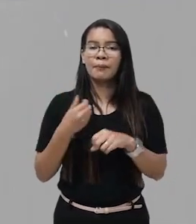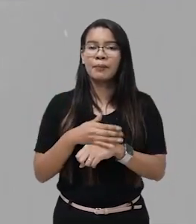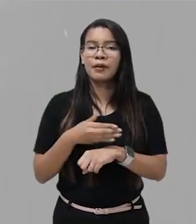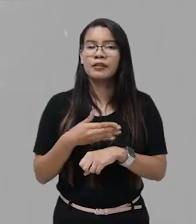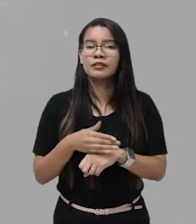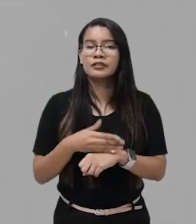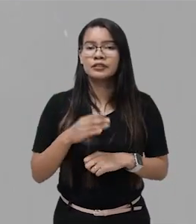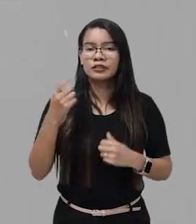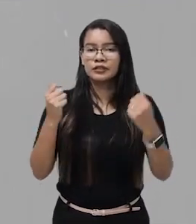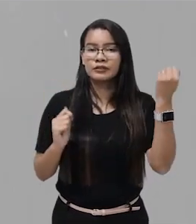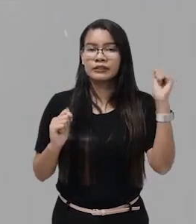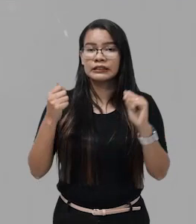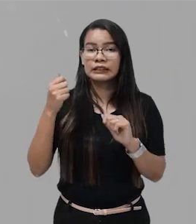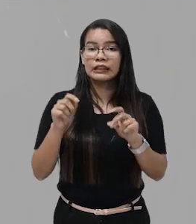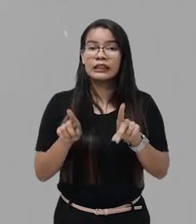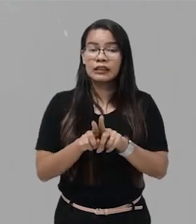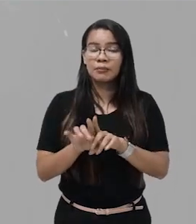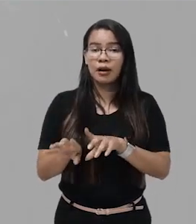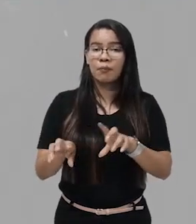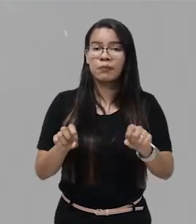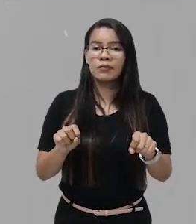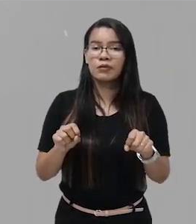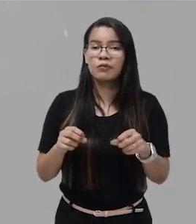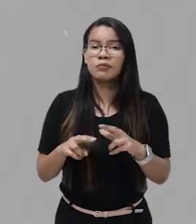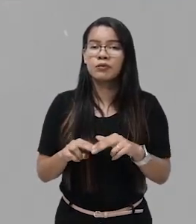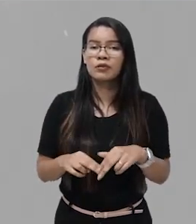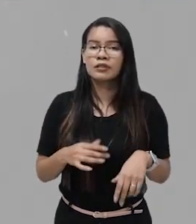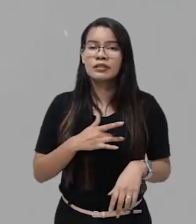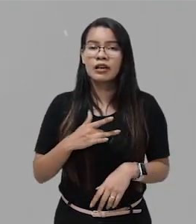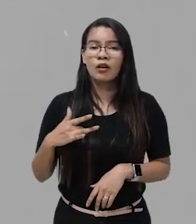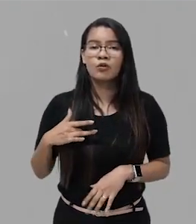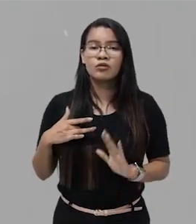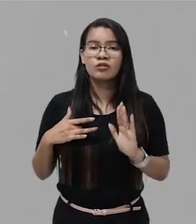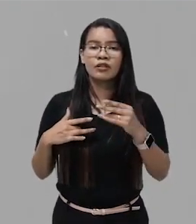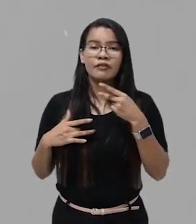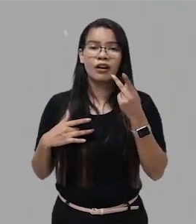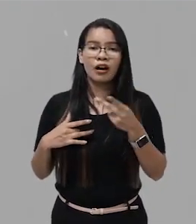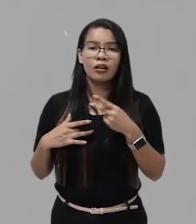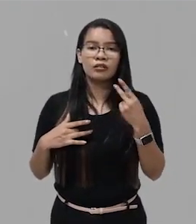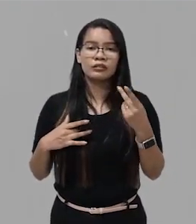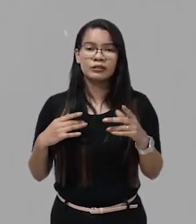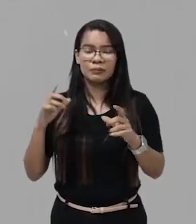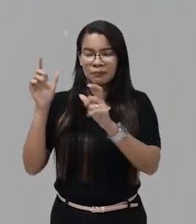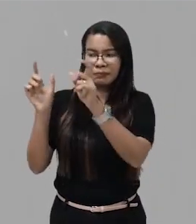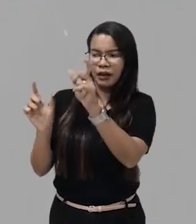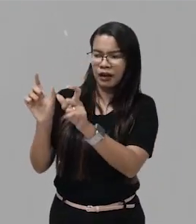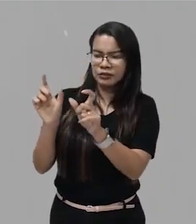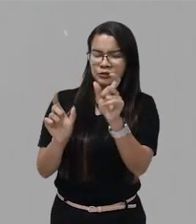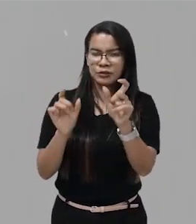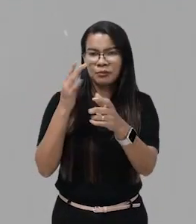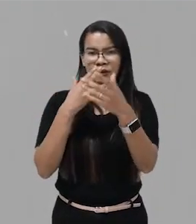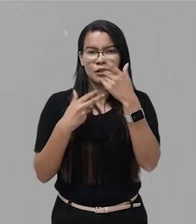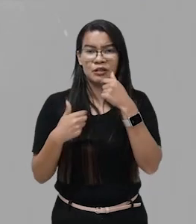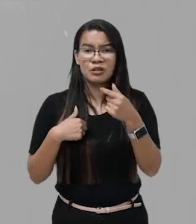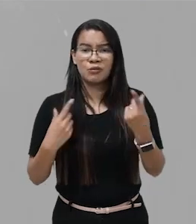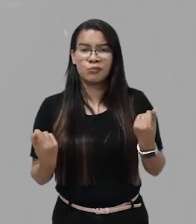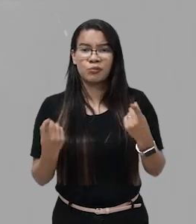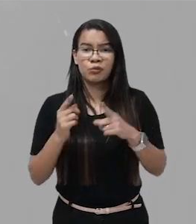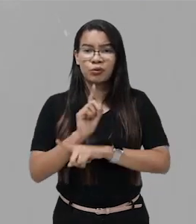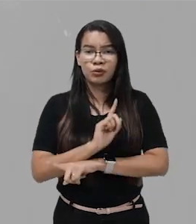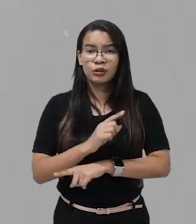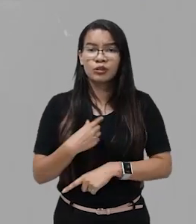em busca de quê? De saúde. Nós já demos aula aqui de padrões de beleza, na qual eu sou totalmente contra. Então a gente tem que procurar o